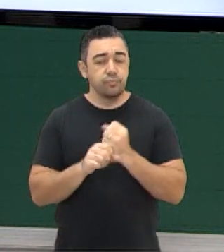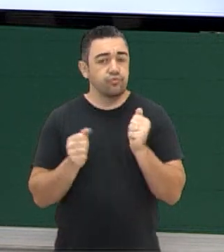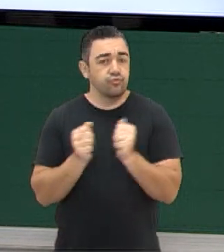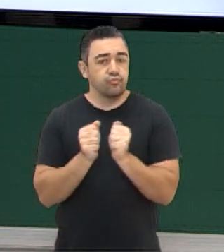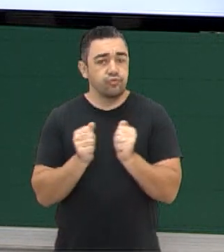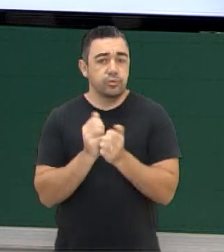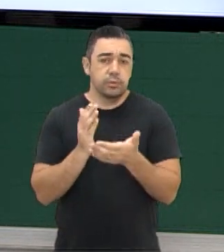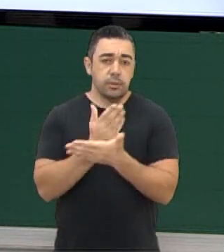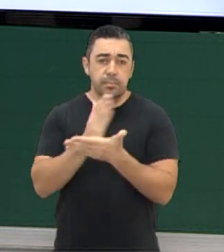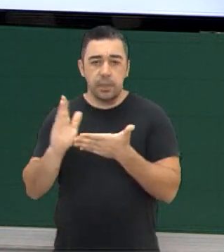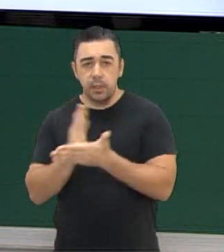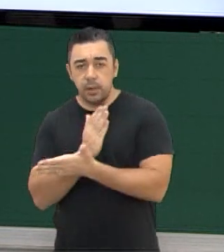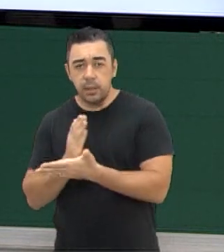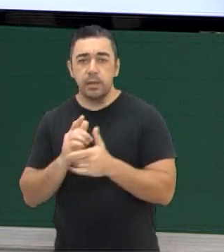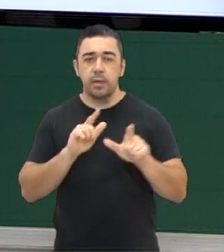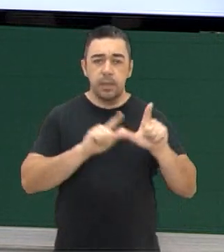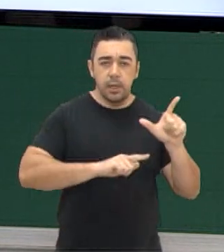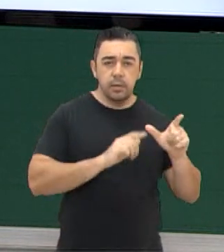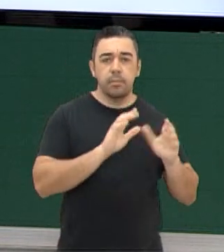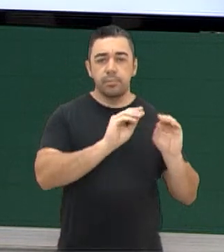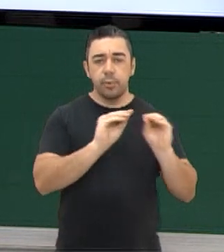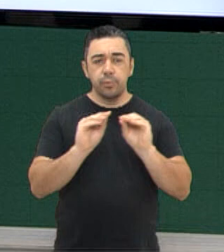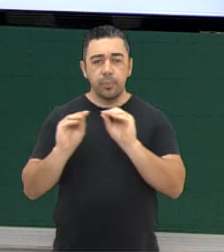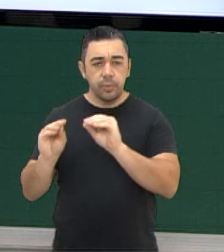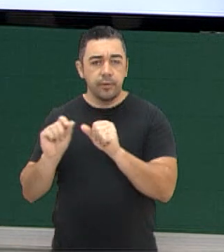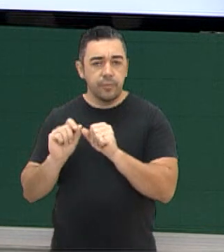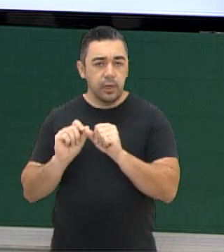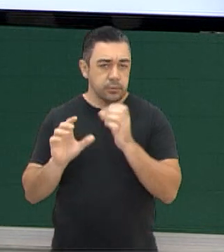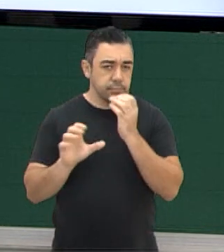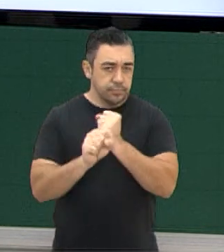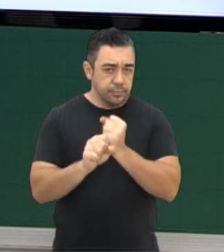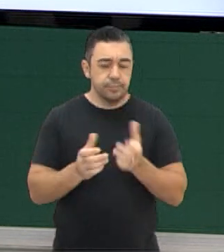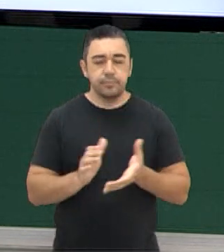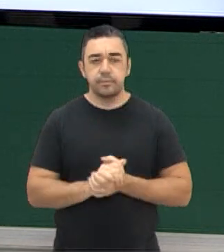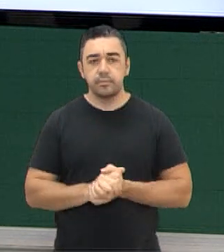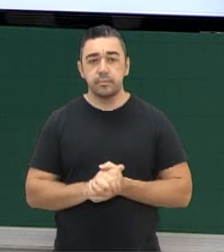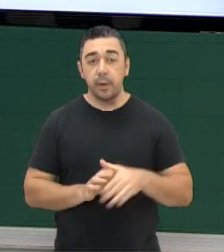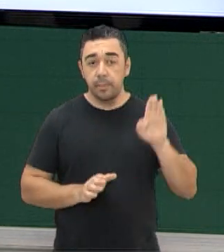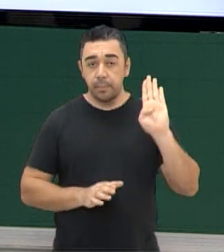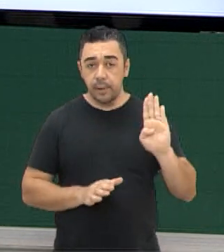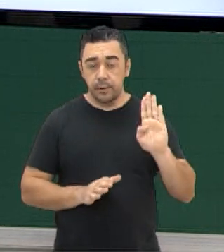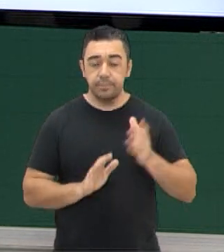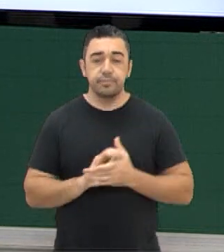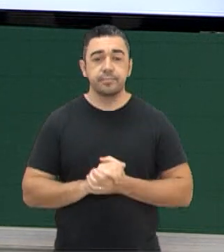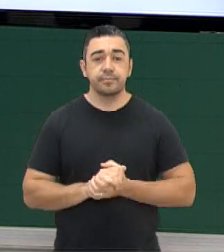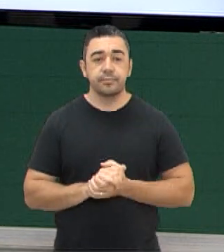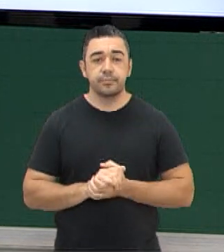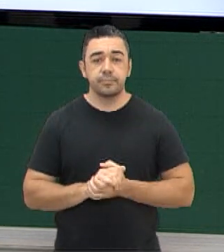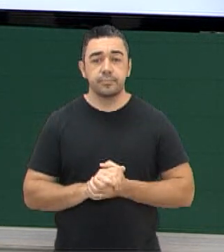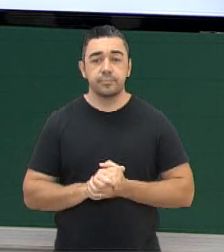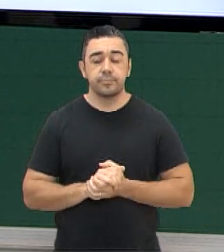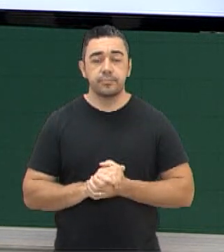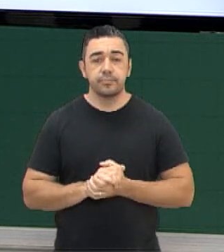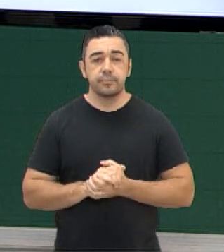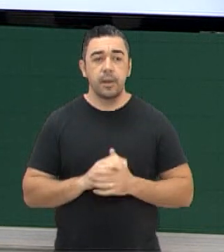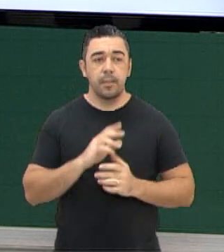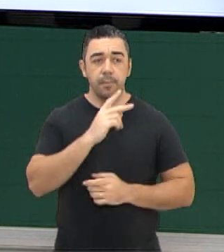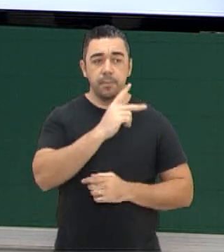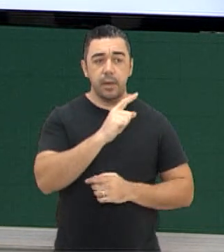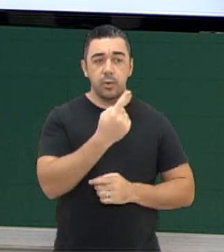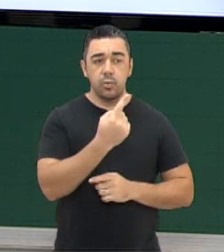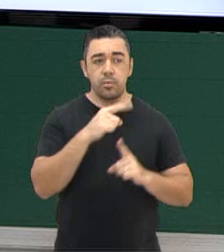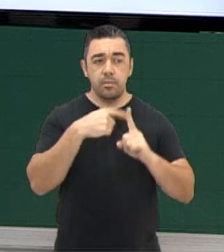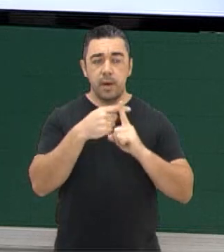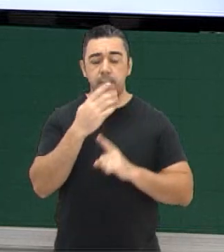todos, separei letras iguais e fiz a minha conta. Na letra B, P1 mais P2 menos P3, o que eu vou